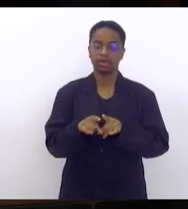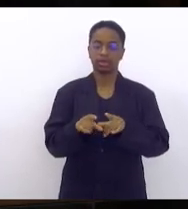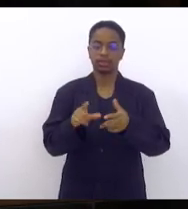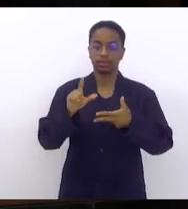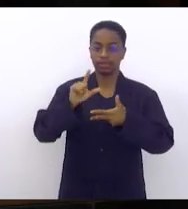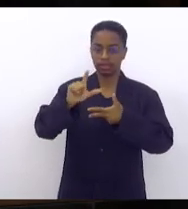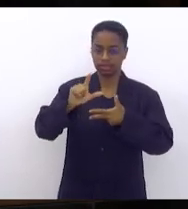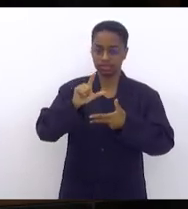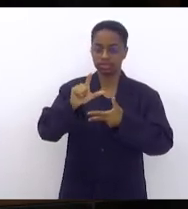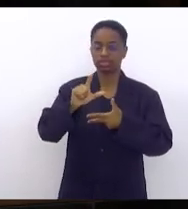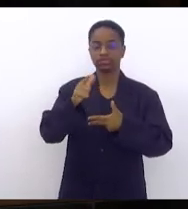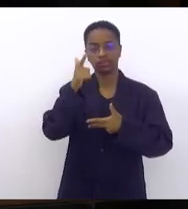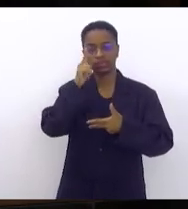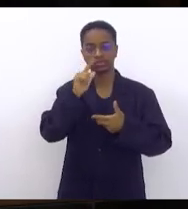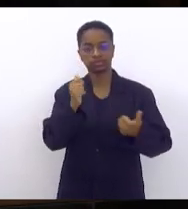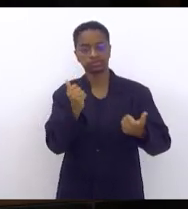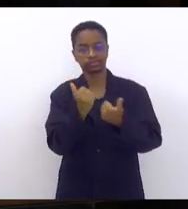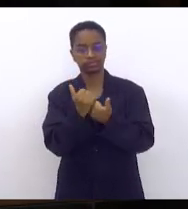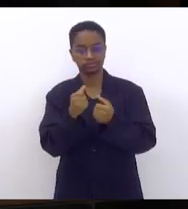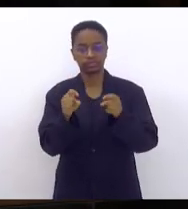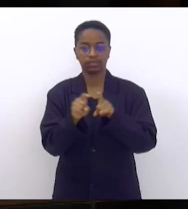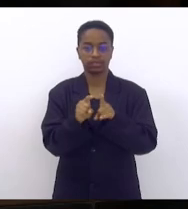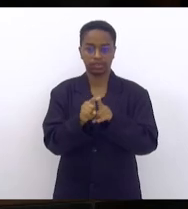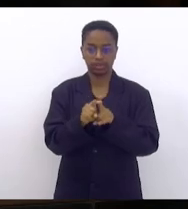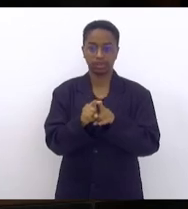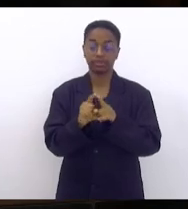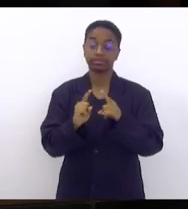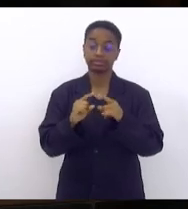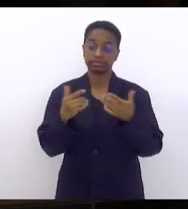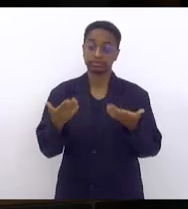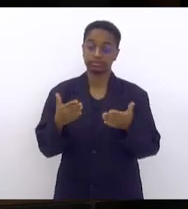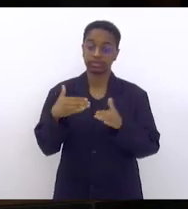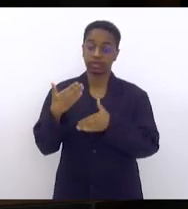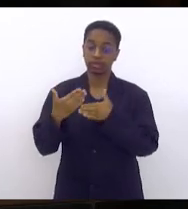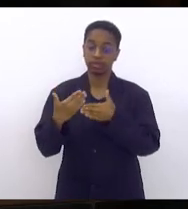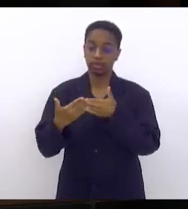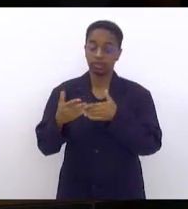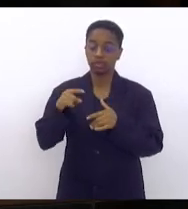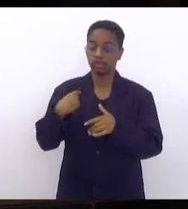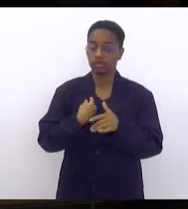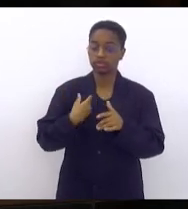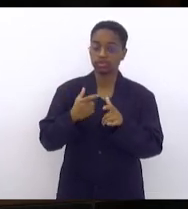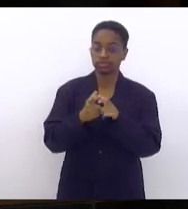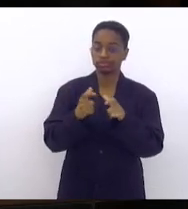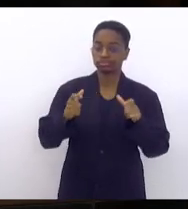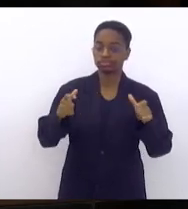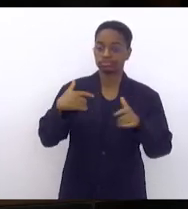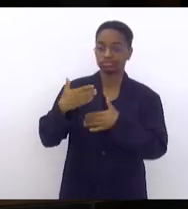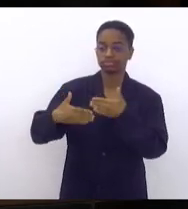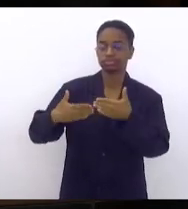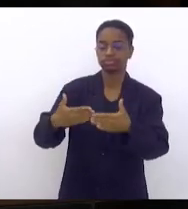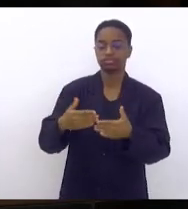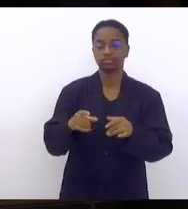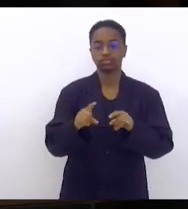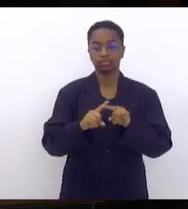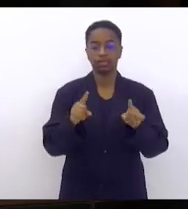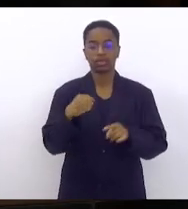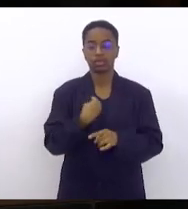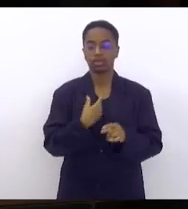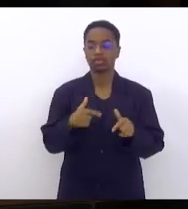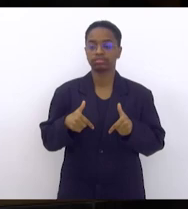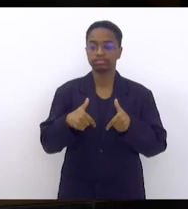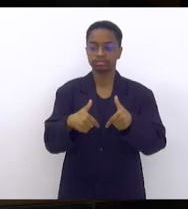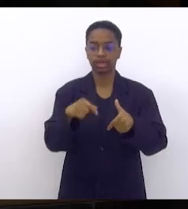piso, e aí nosso movimento foi crescendo. Então, a gente continua aqui, né, para pleitear mais